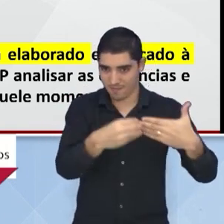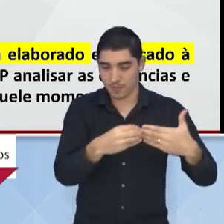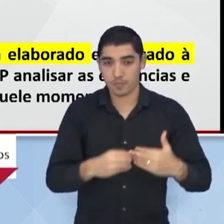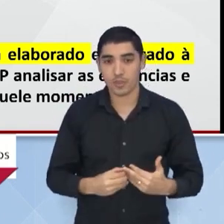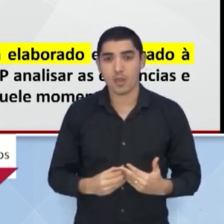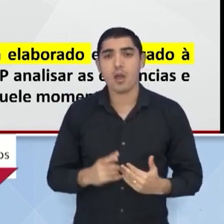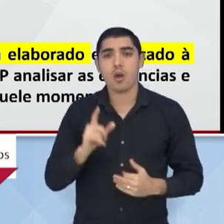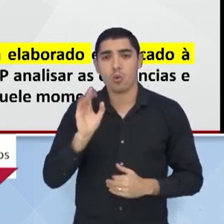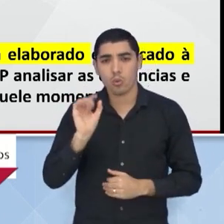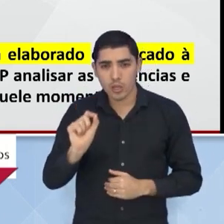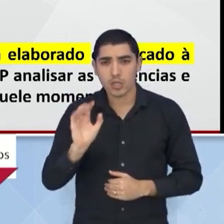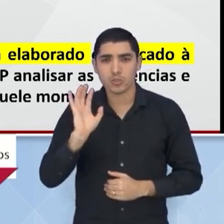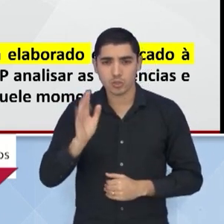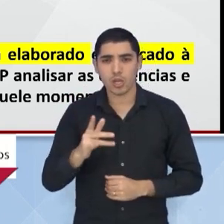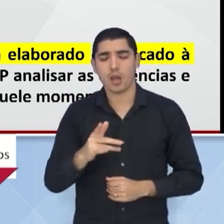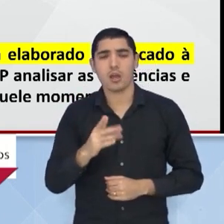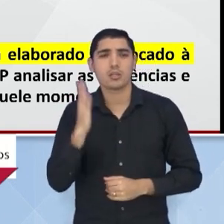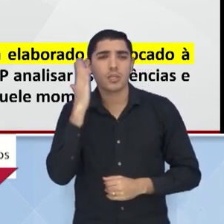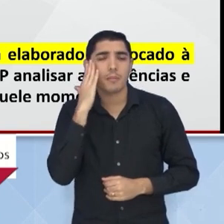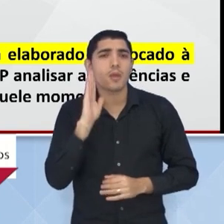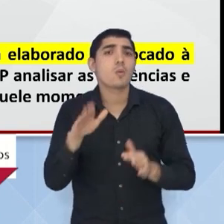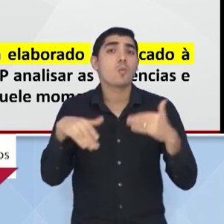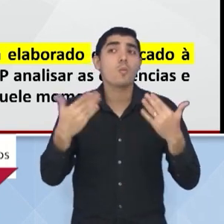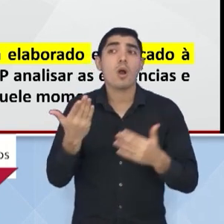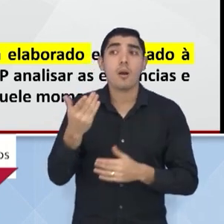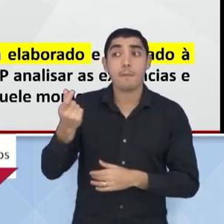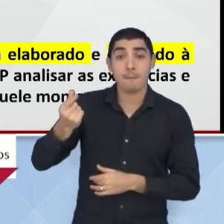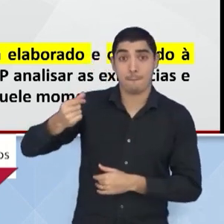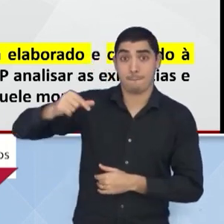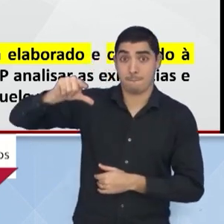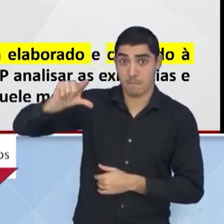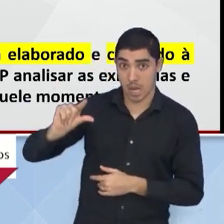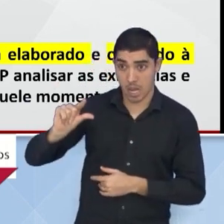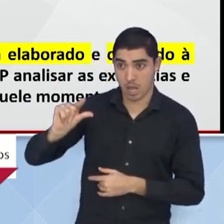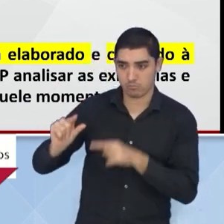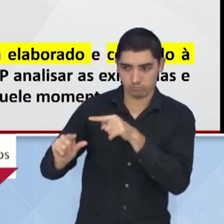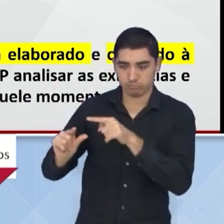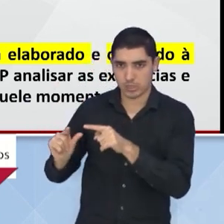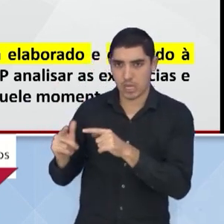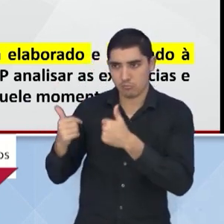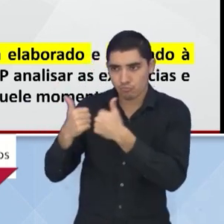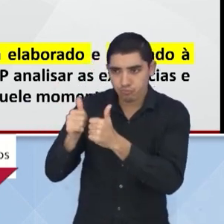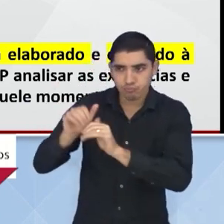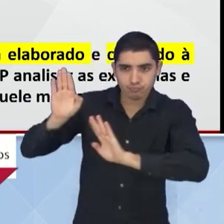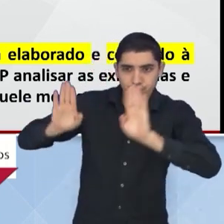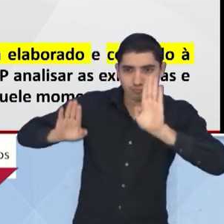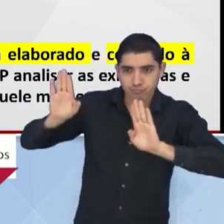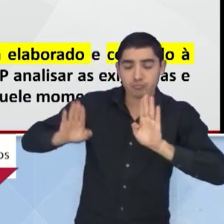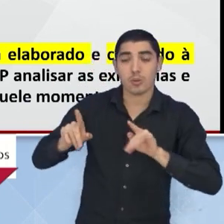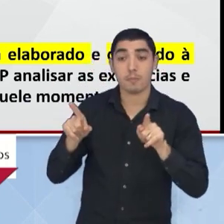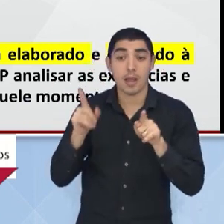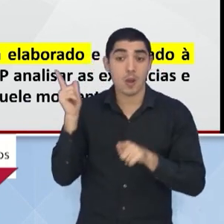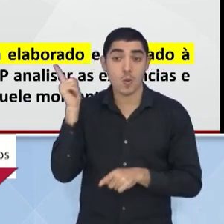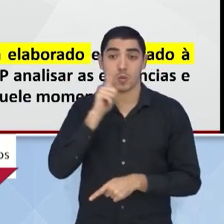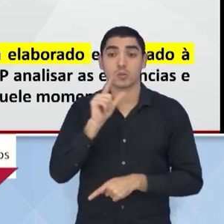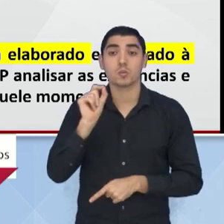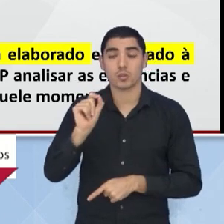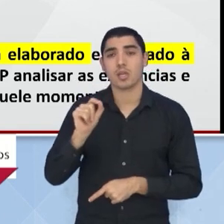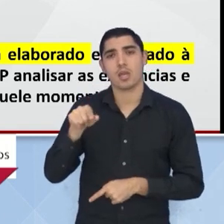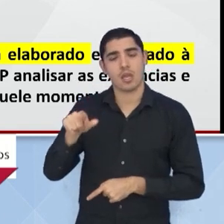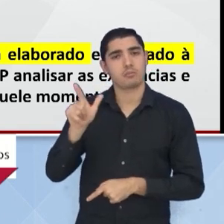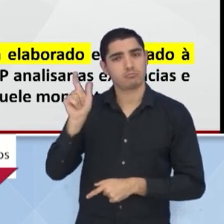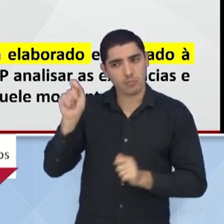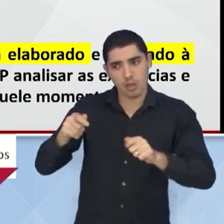critério de julgamento adotado menor preço por lote ausência de índices contábeis garantia contratual como limitador de de